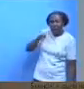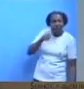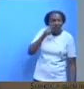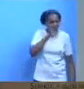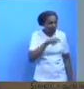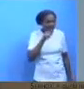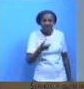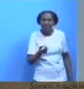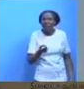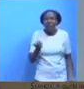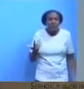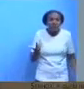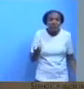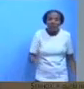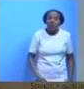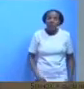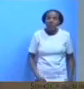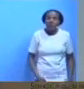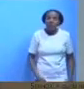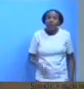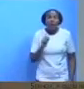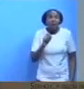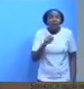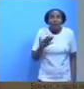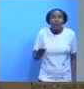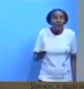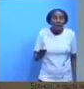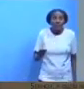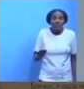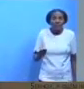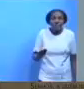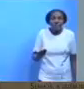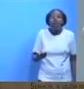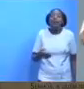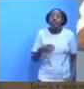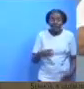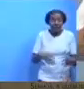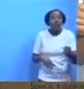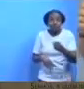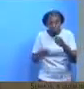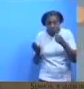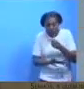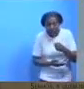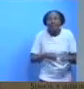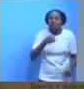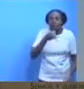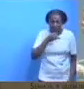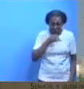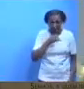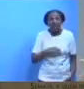Eu tenho 4 casas de Betânia. A casa que eu moro em São João Batista, Curitiba, Guarapuava e Foz do